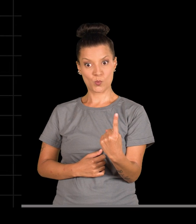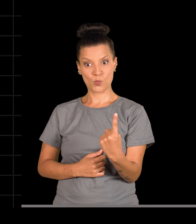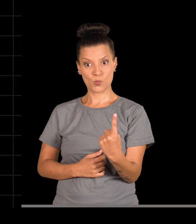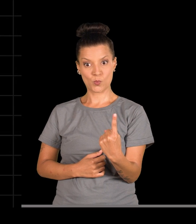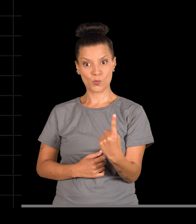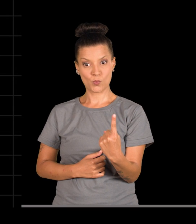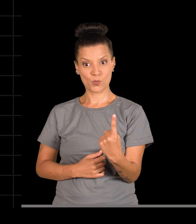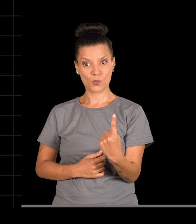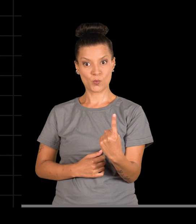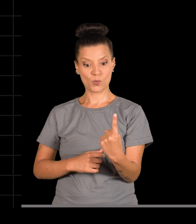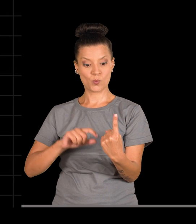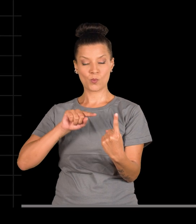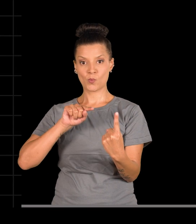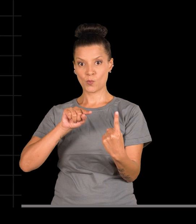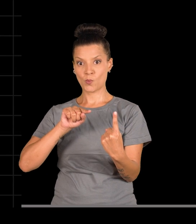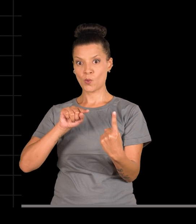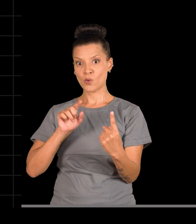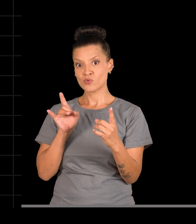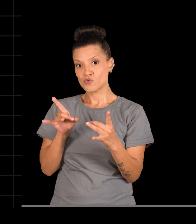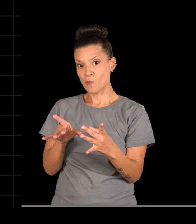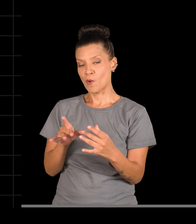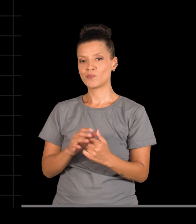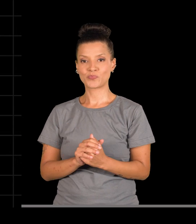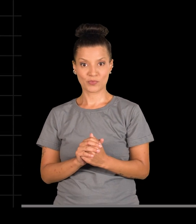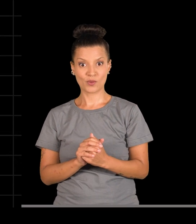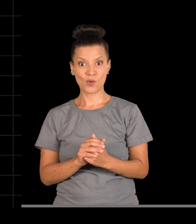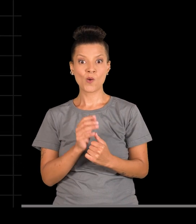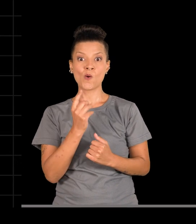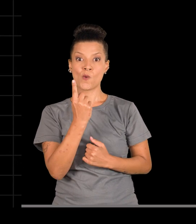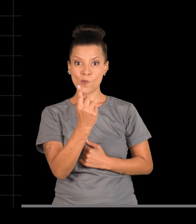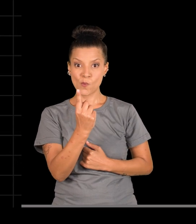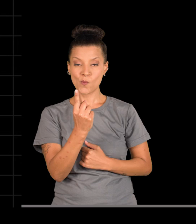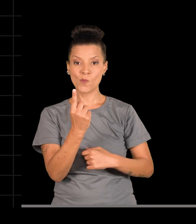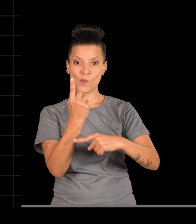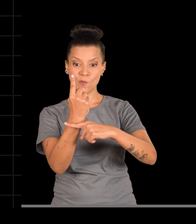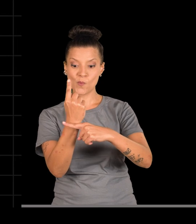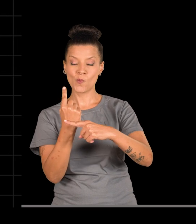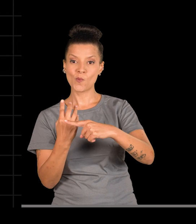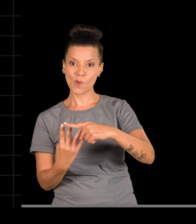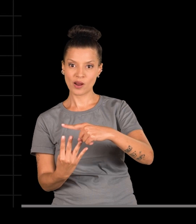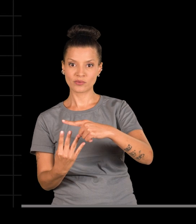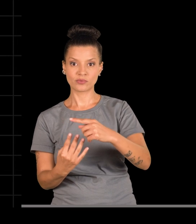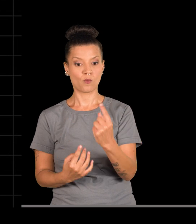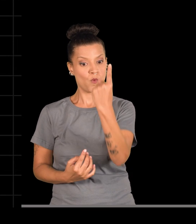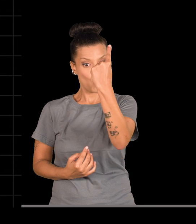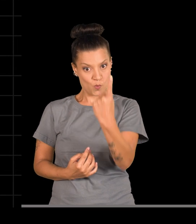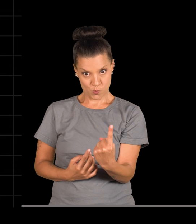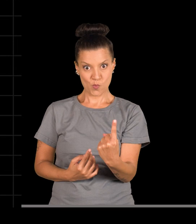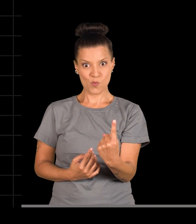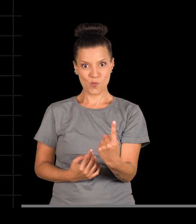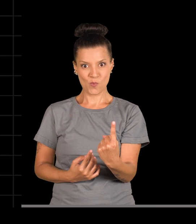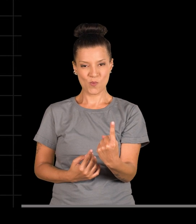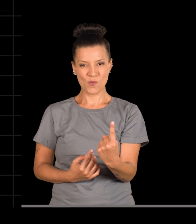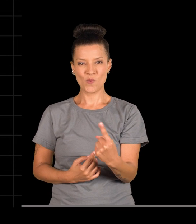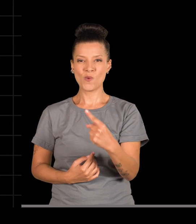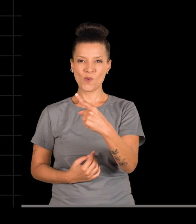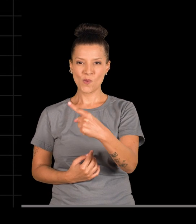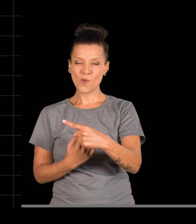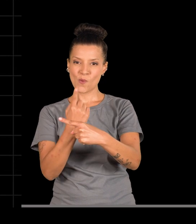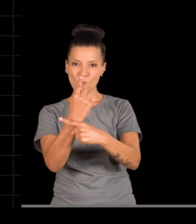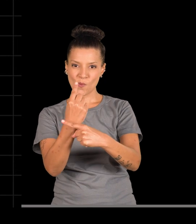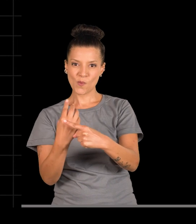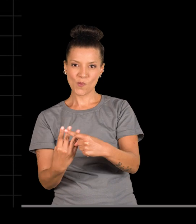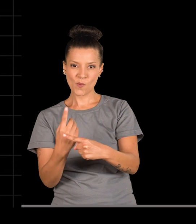1 inteiro e 1/4, né? Porque aqui eu tenho 1 dividido por 4, então eu posso colocar assim, ó, 1 inteiro e 1/4. É quanto essa